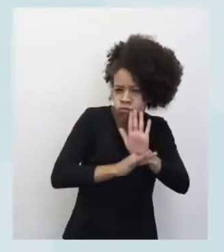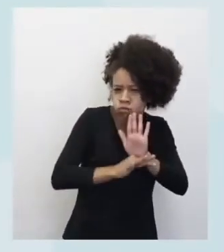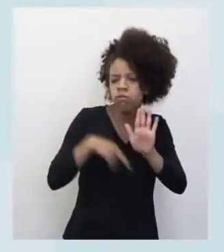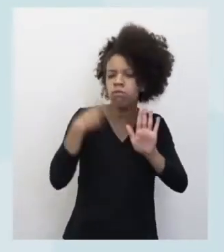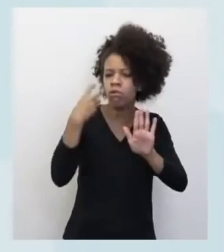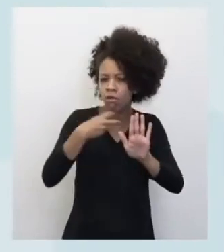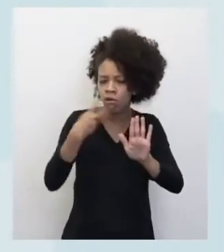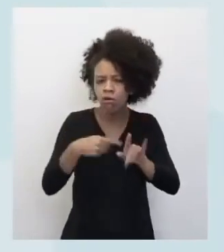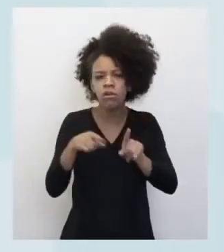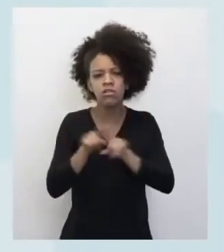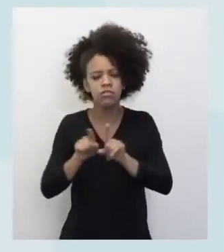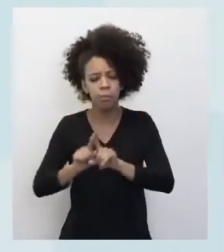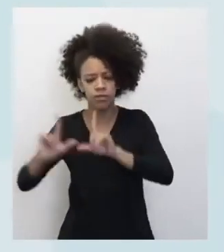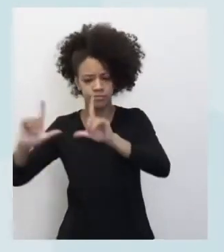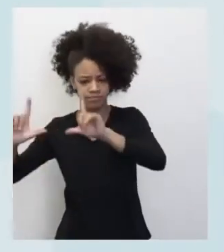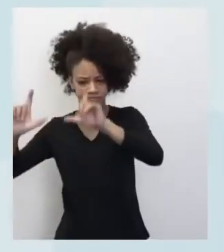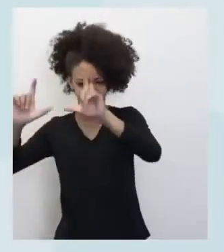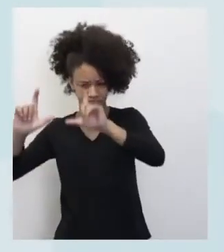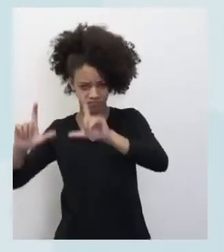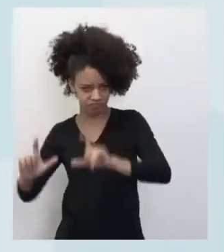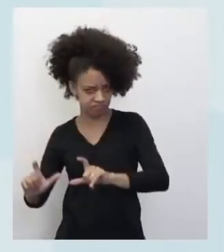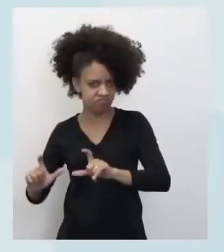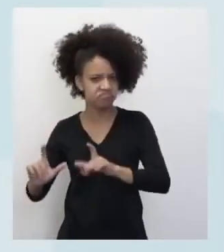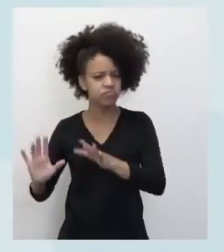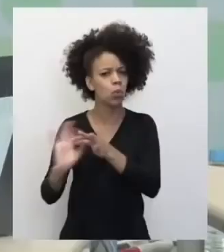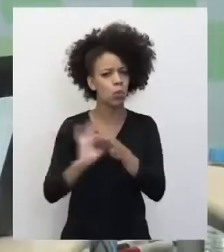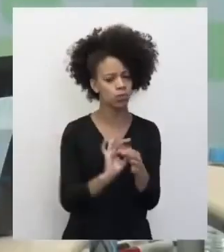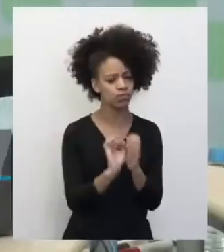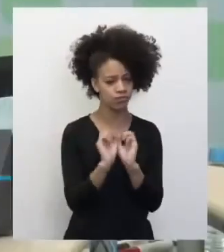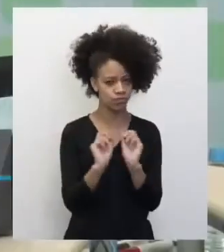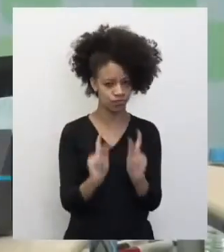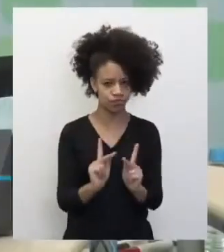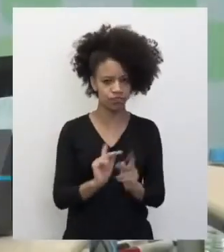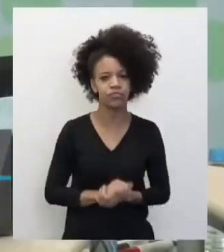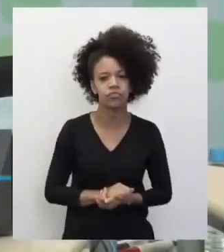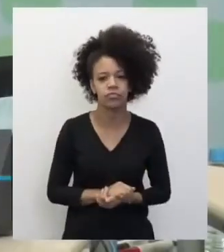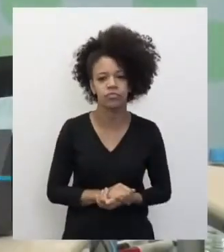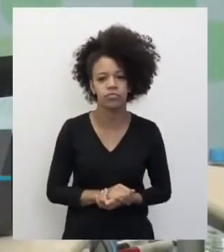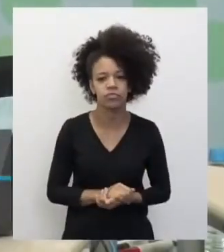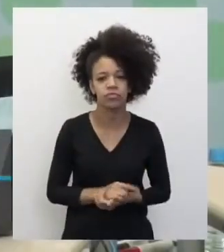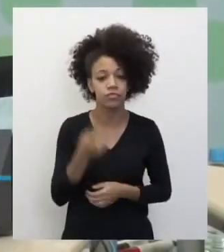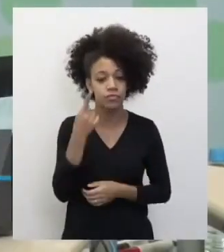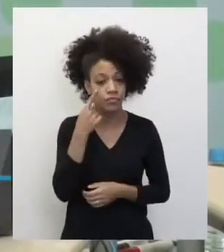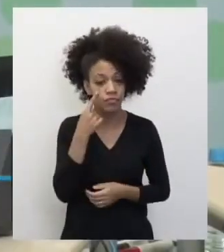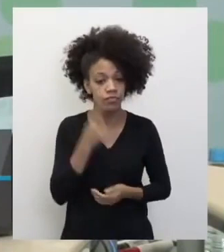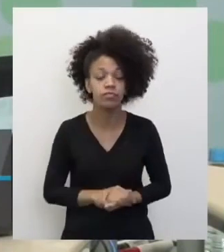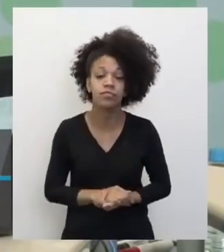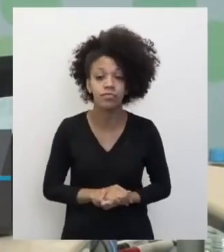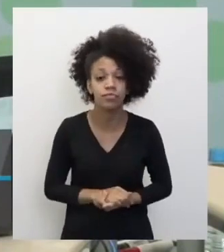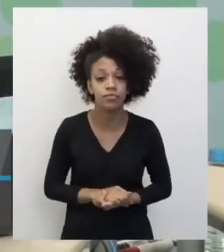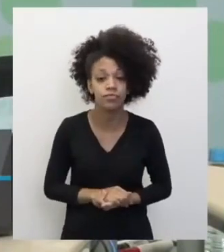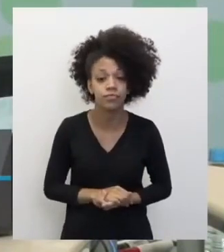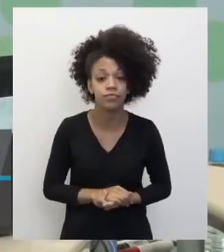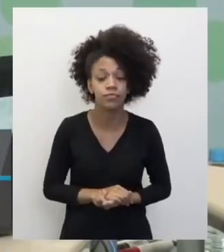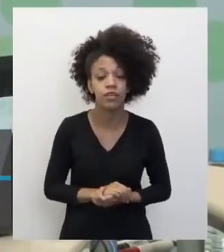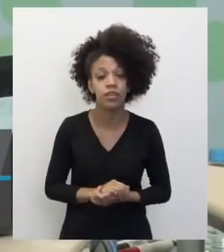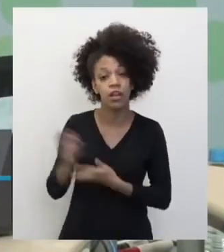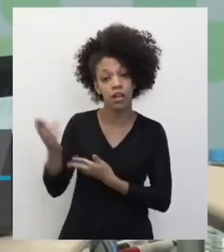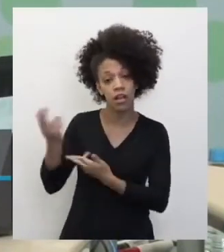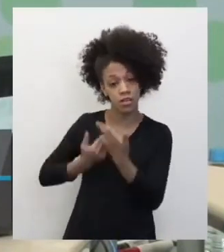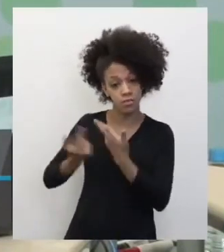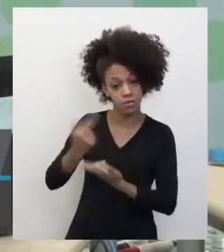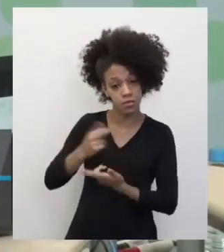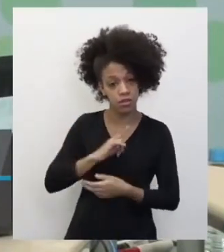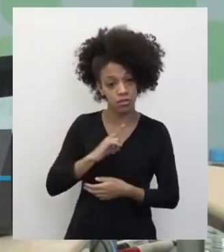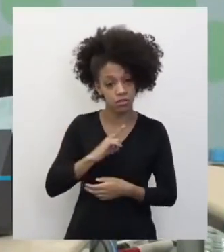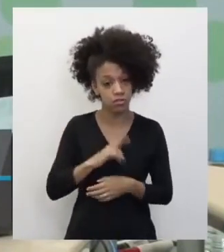e compor as construções de sentidos destes, ok? Vamos lá. As respostas que eu tenho